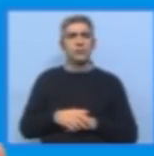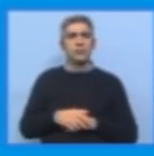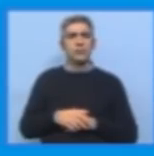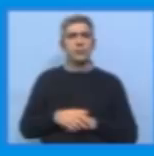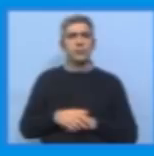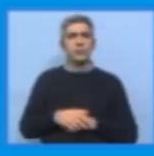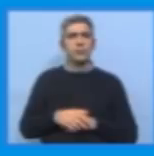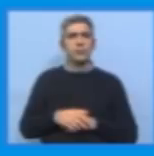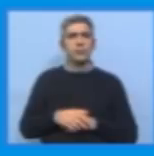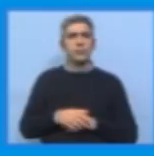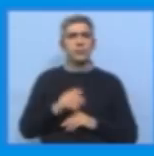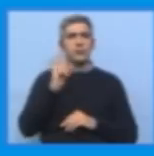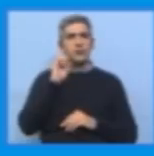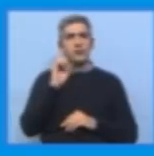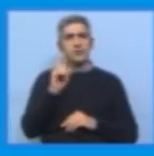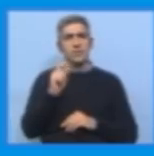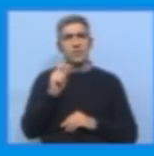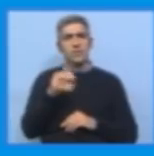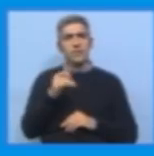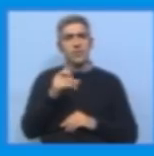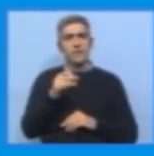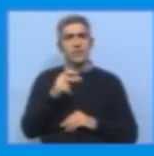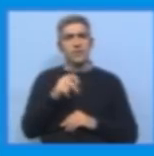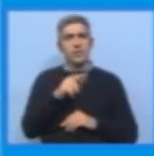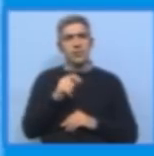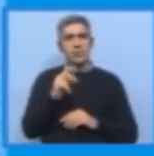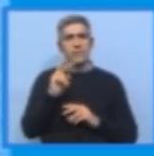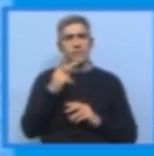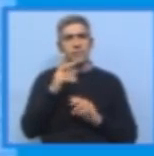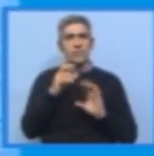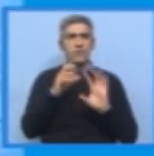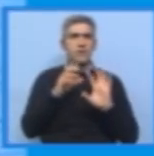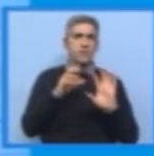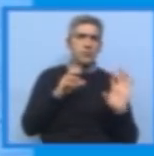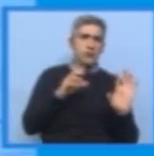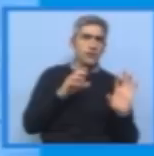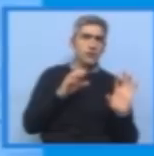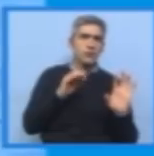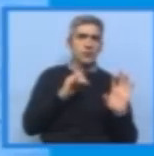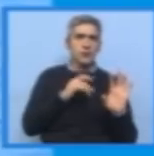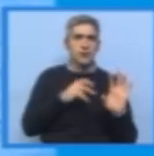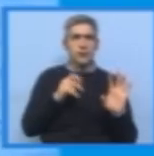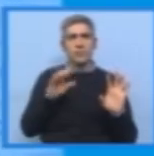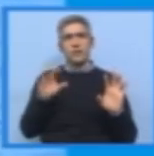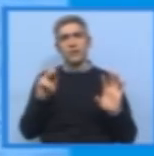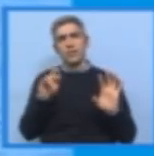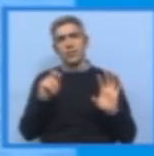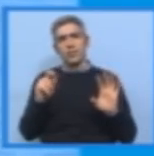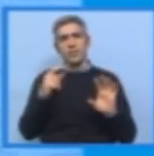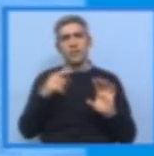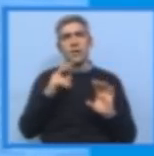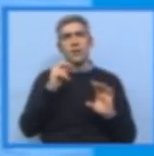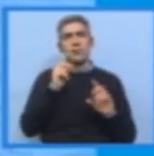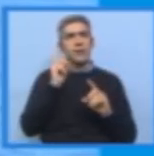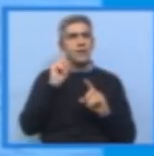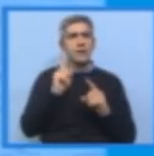há 6 celebra-se a Epifania, tanto no Ocidente como no Oriente. Nós vamos ter a Epifania sempre com 13 dias de